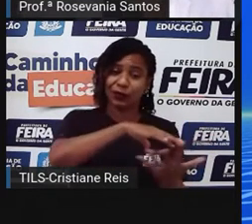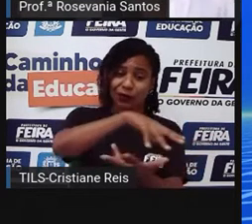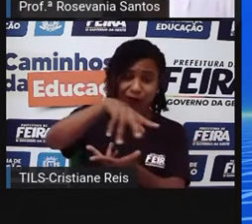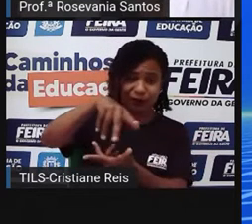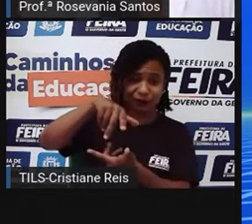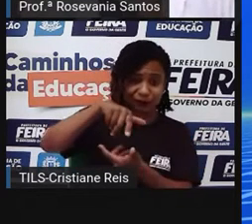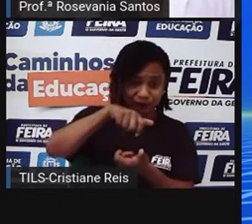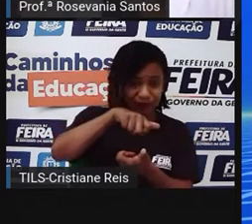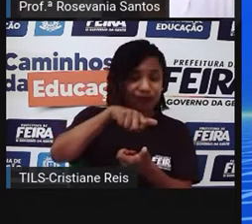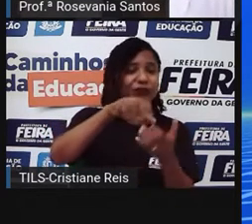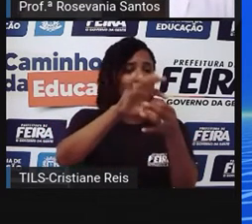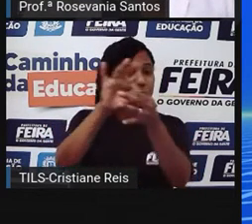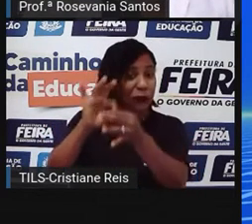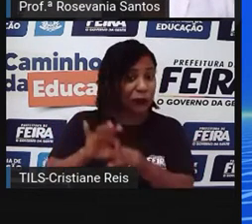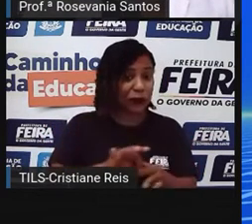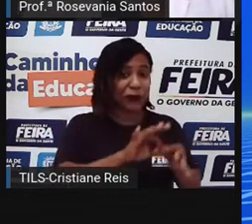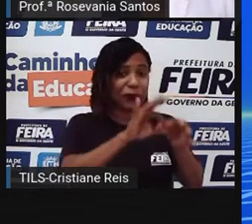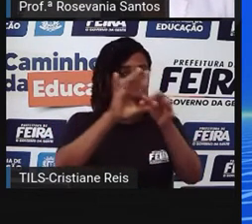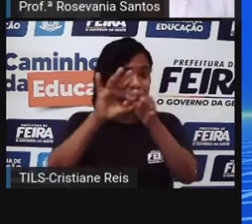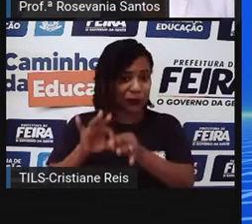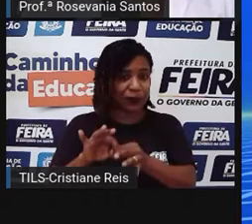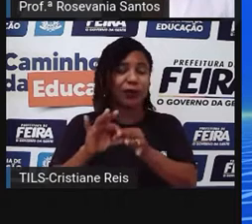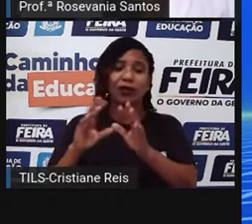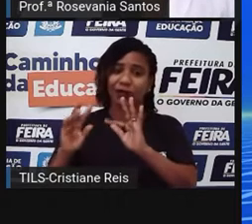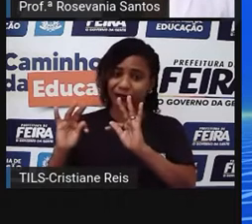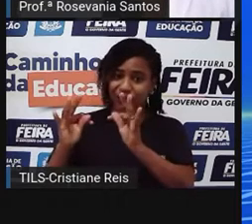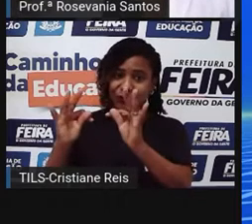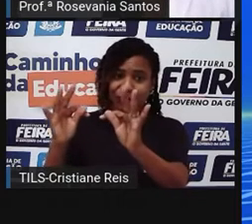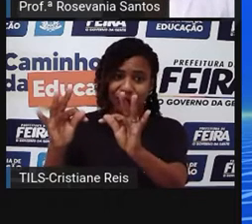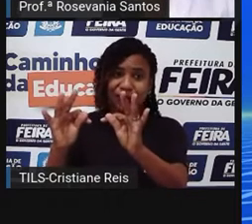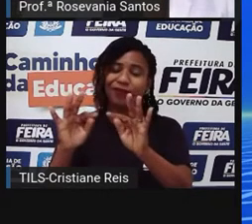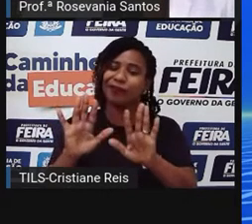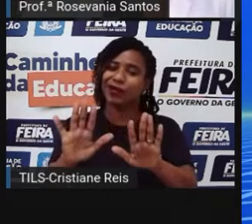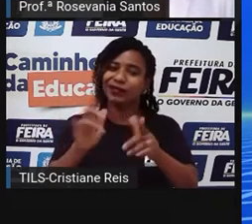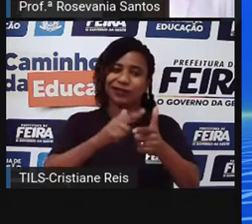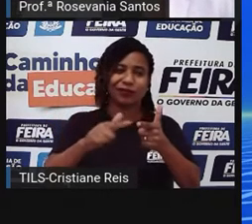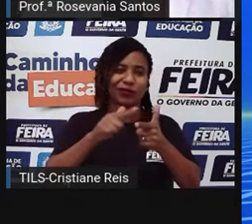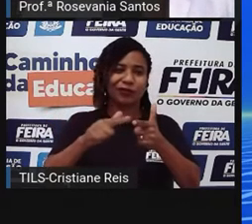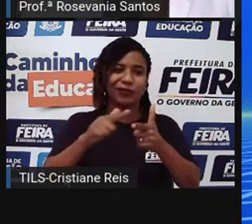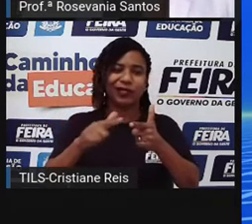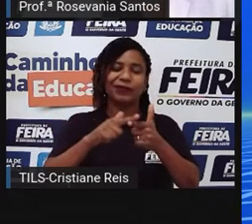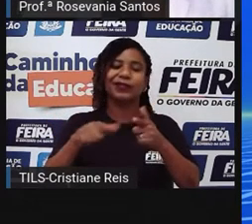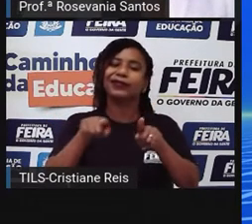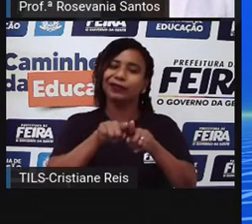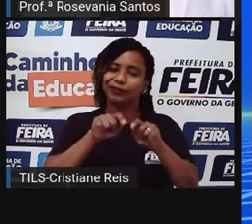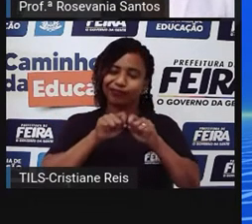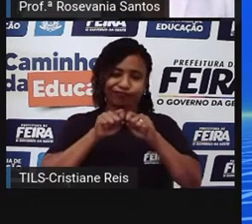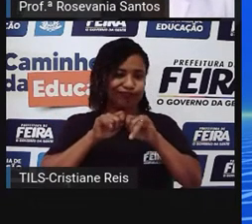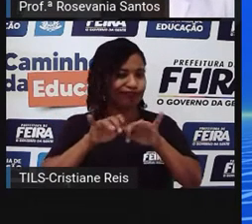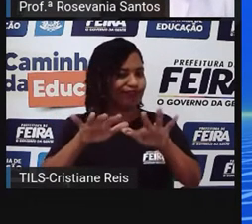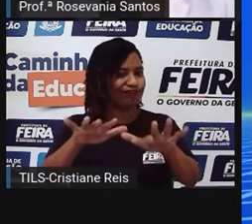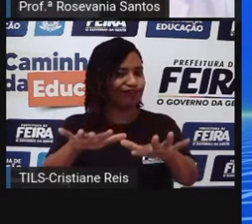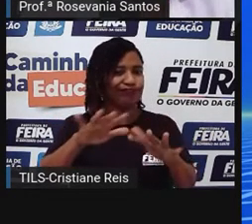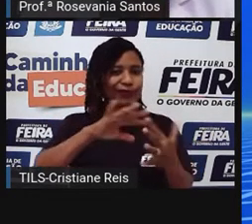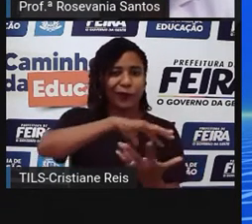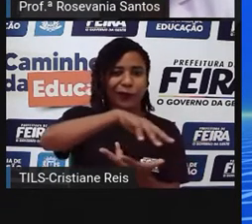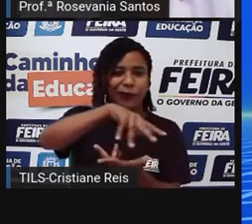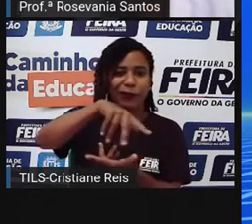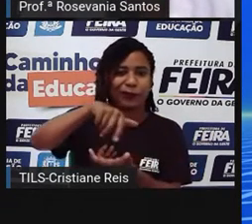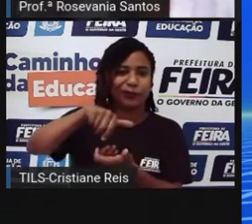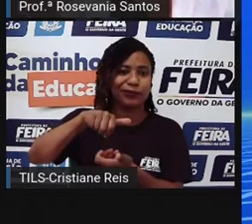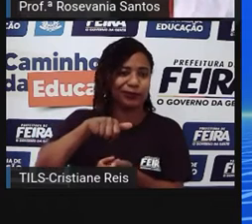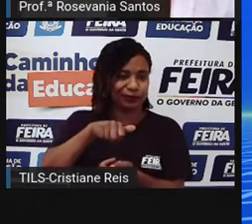só os benefícios, mas os problemas também, eles são globais. Até as doenças, né, nesse mundo hoje, infelizmente, elas também